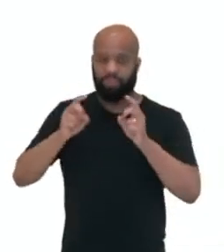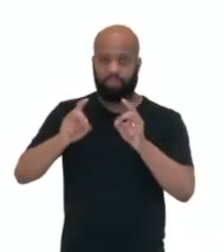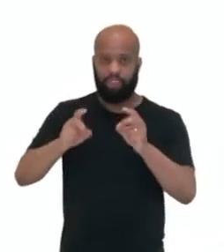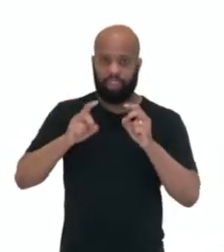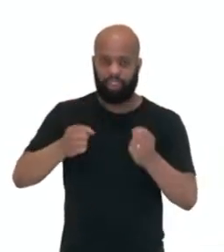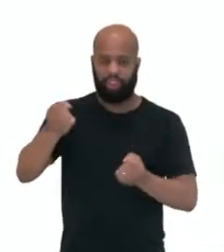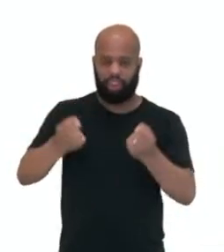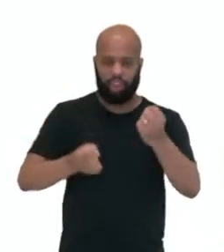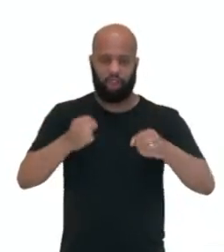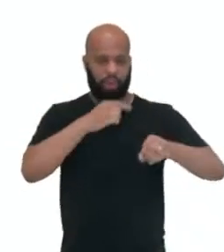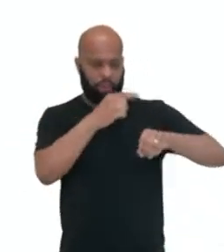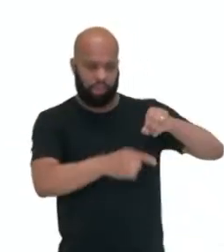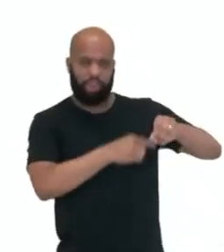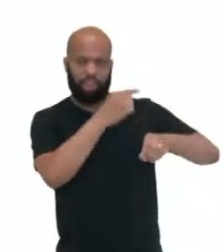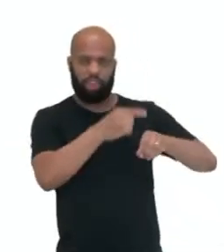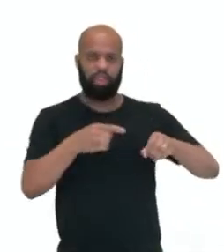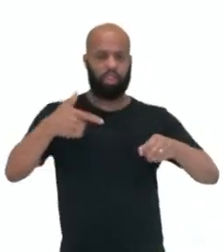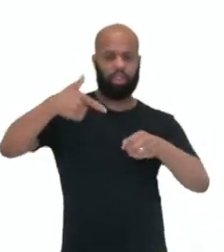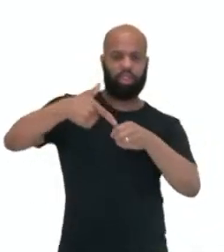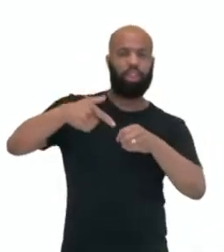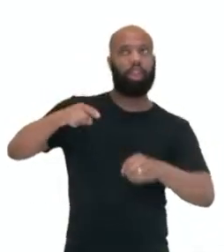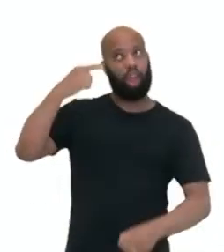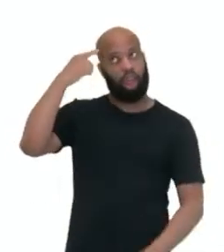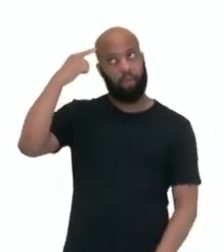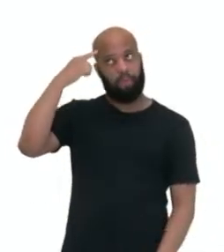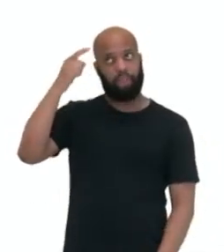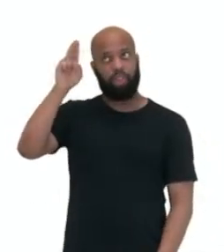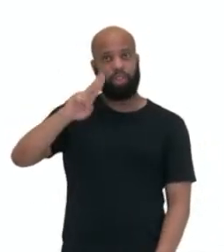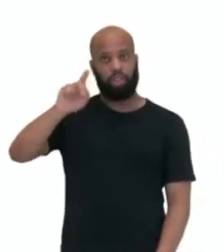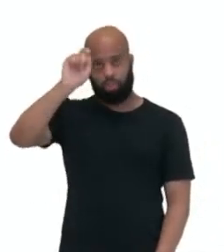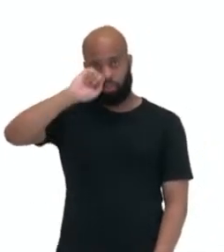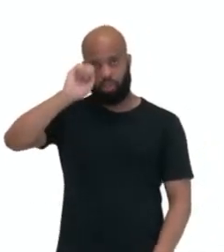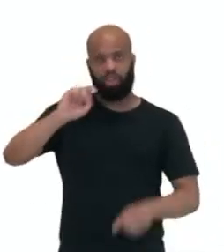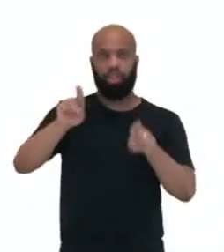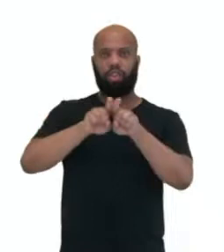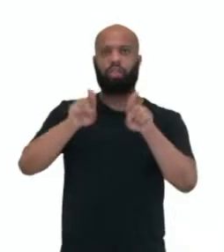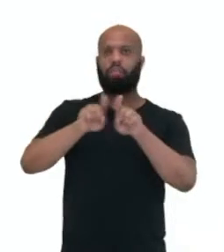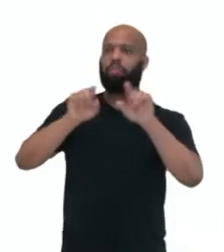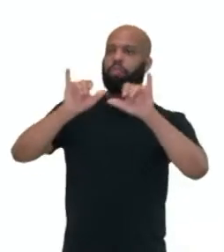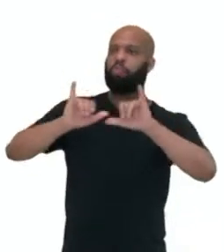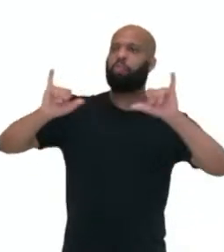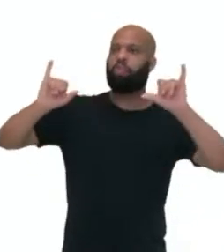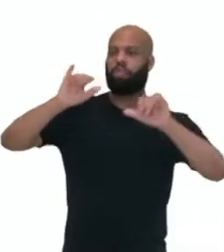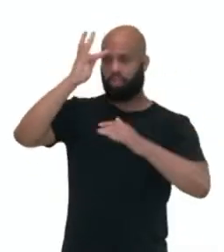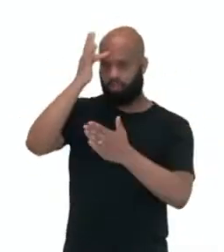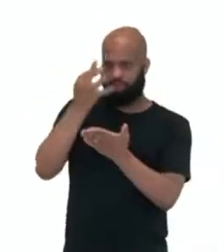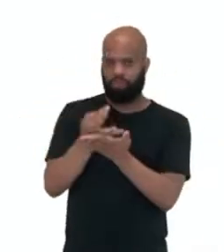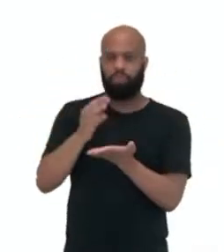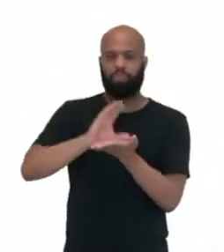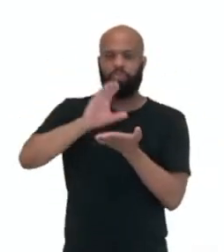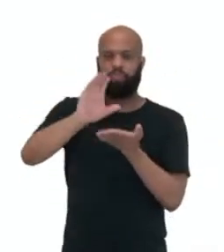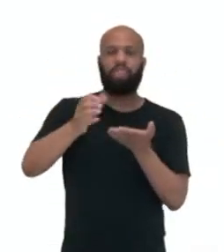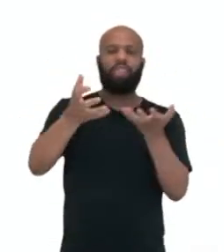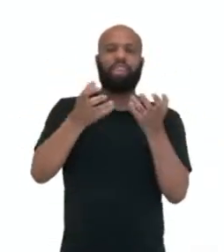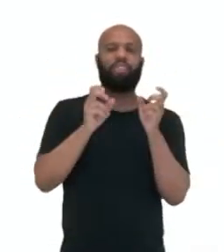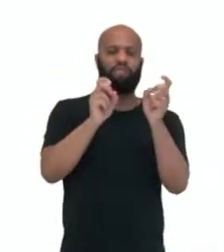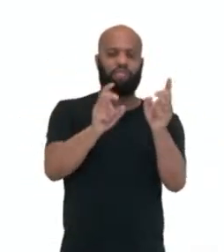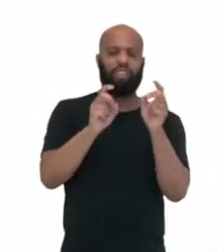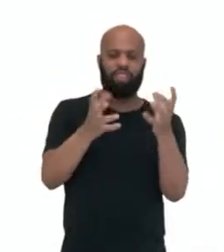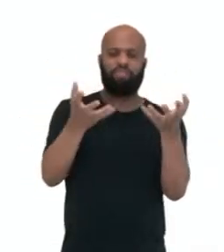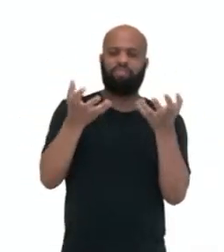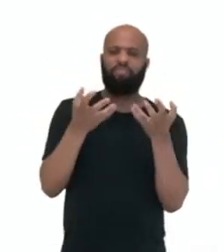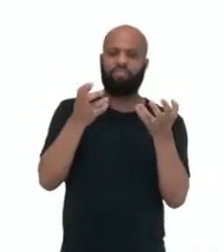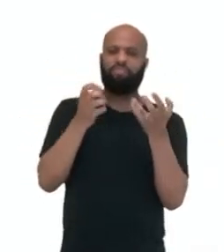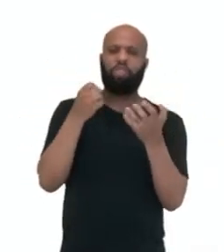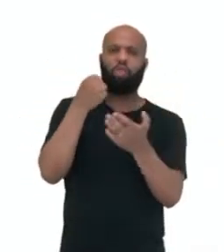cerveja e gasolina, cabeça para usar boné e professar a fé de quem patrocina. Eles querem te vender, eles querem te